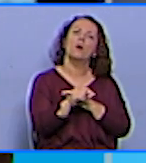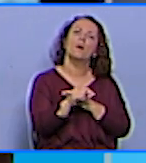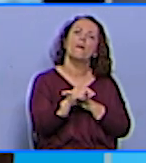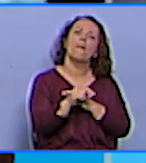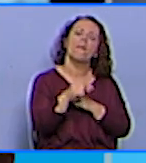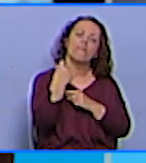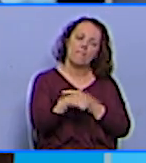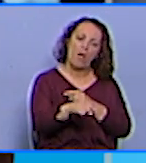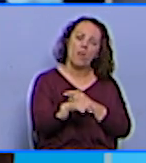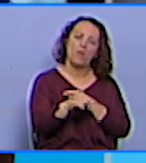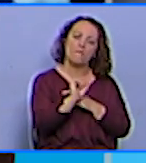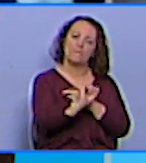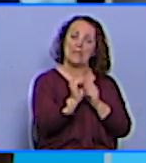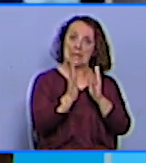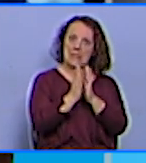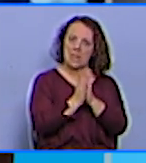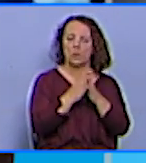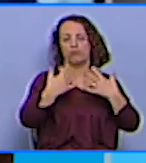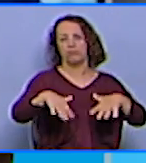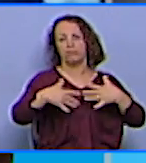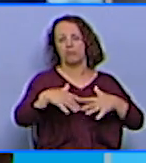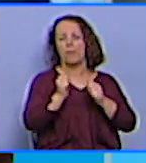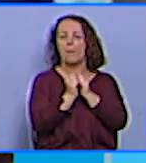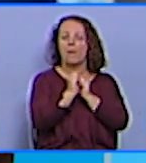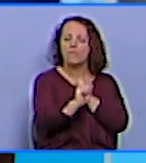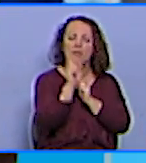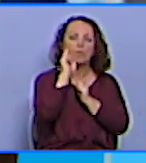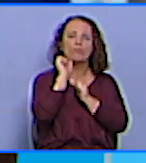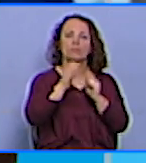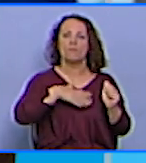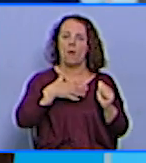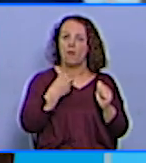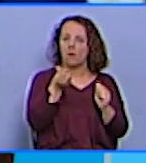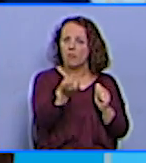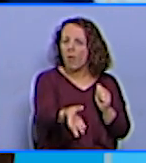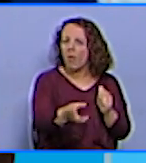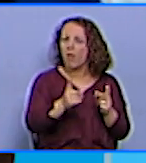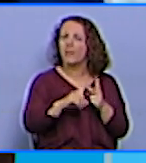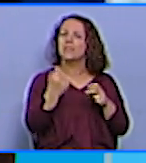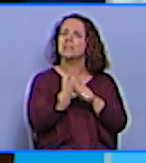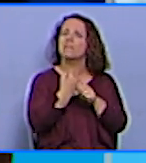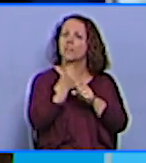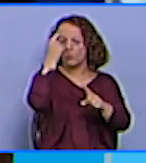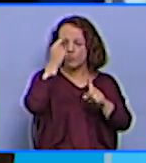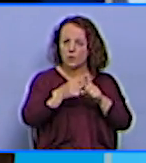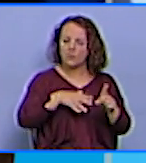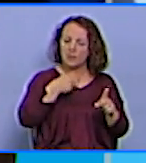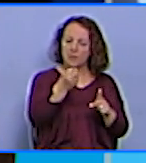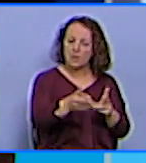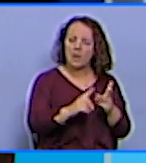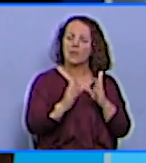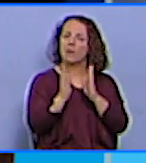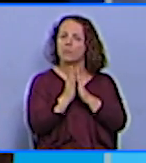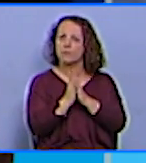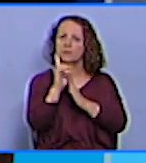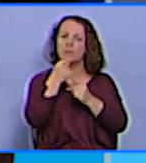lugar muito importante na Igreja, na caridade, no serviço da caridade, também na liturgia e também